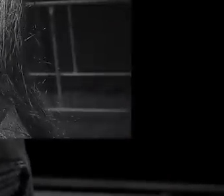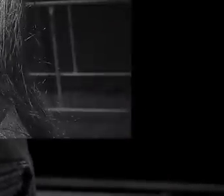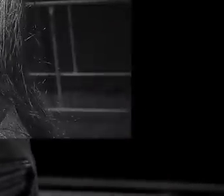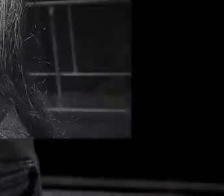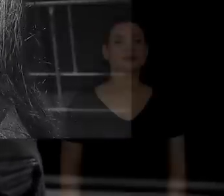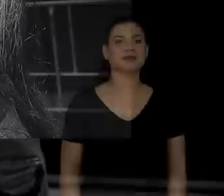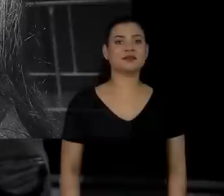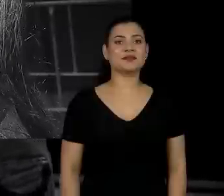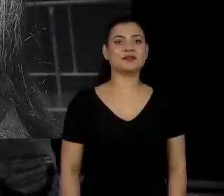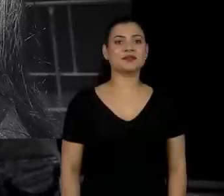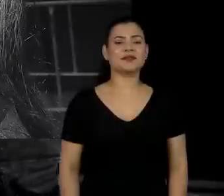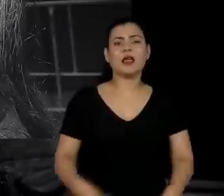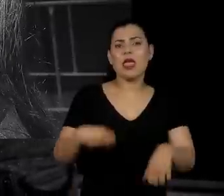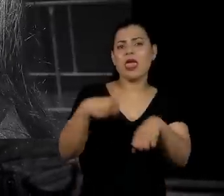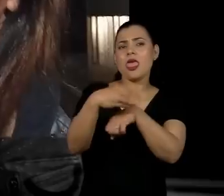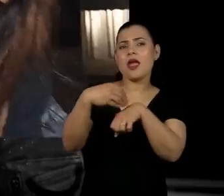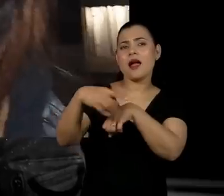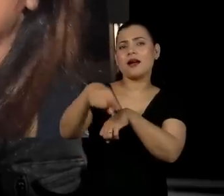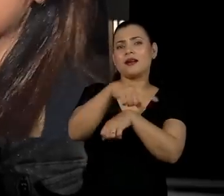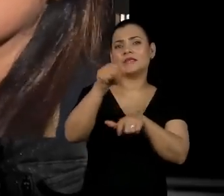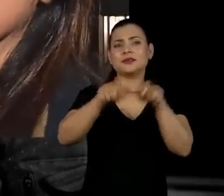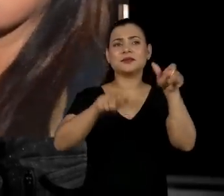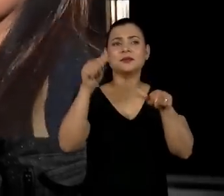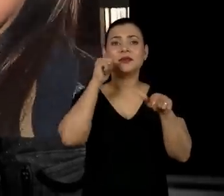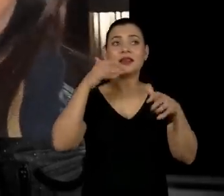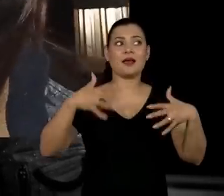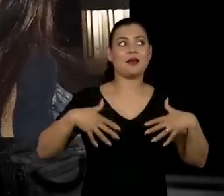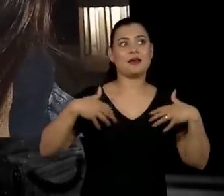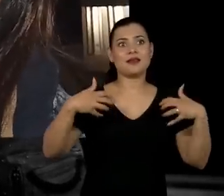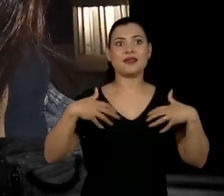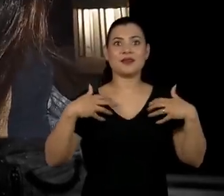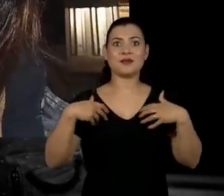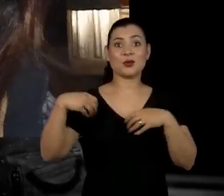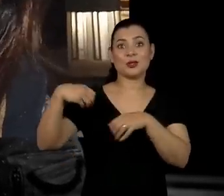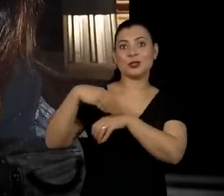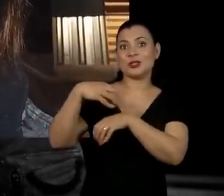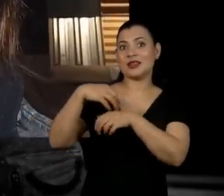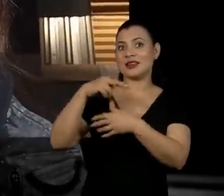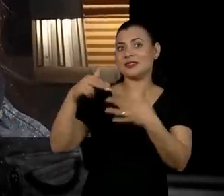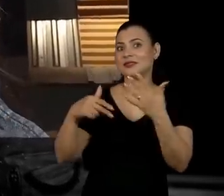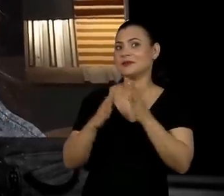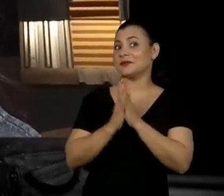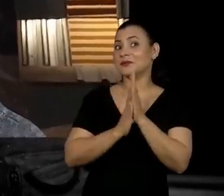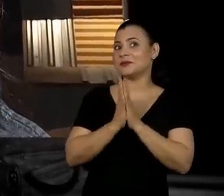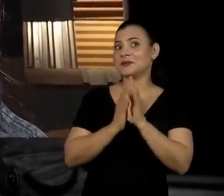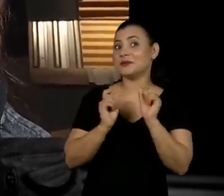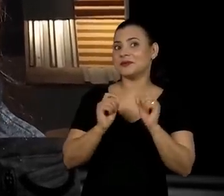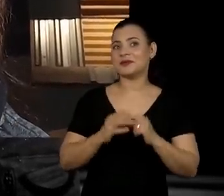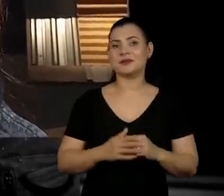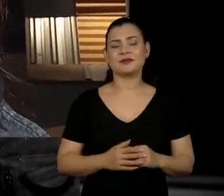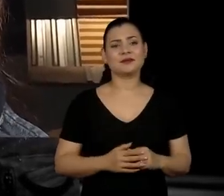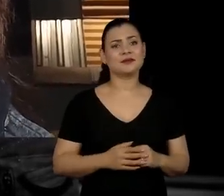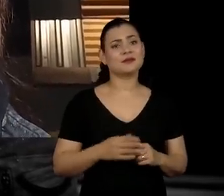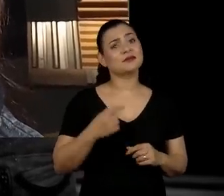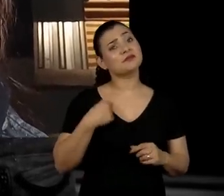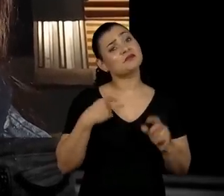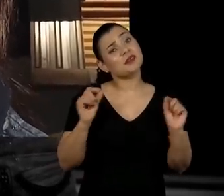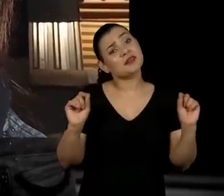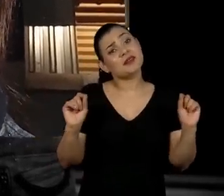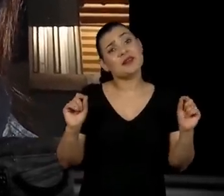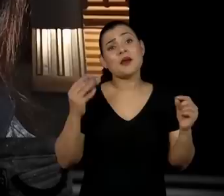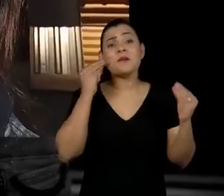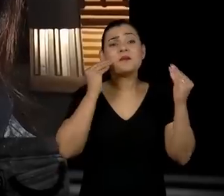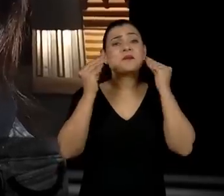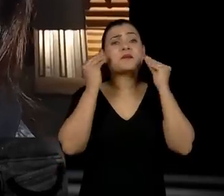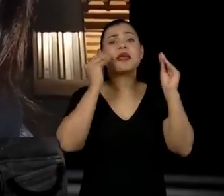manda um recado para mulherada que Se animou com as suas dicas agora ah eu vou mandar um